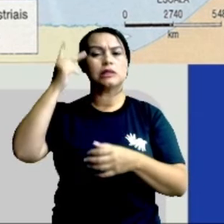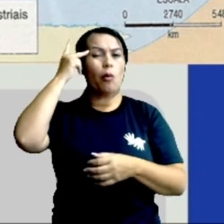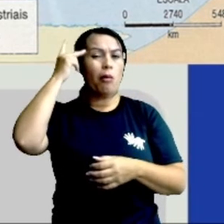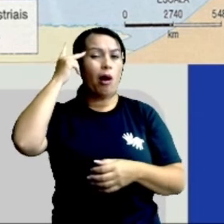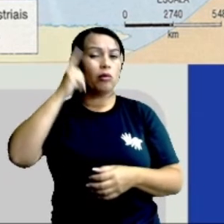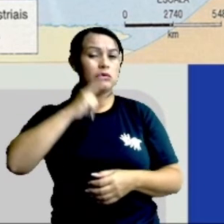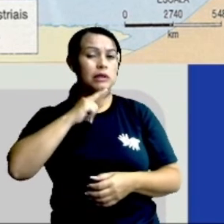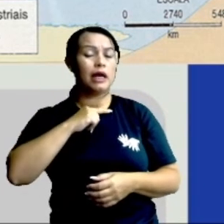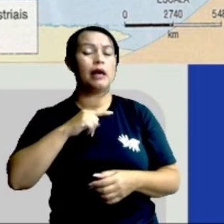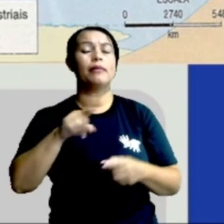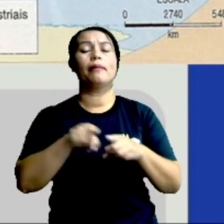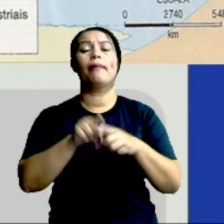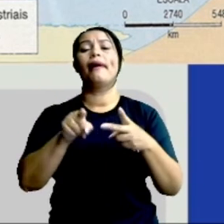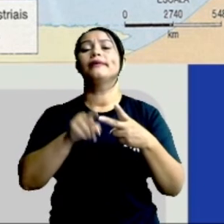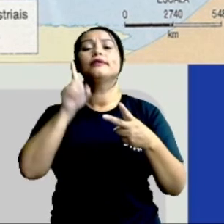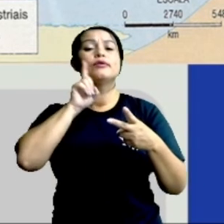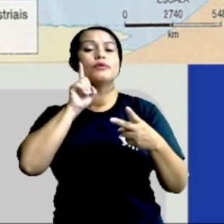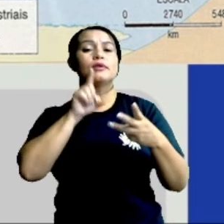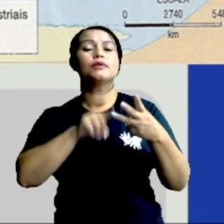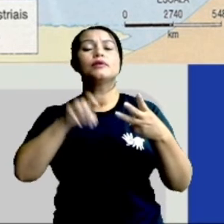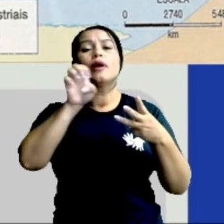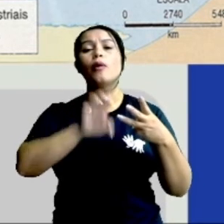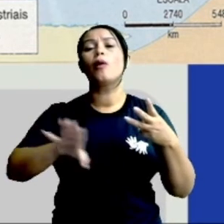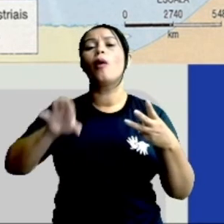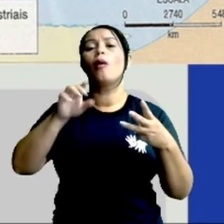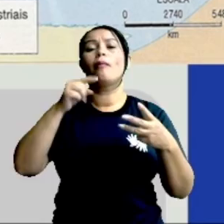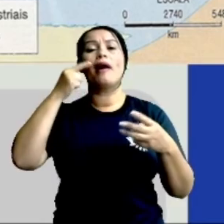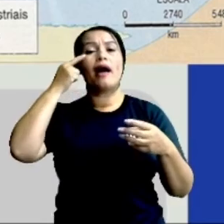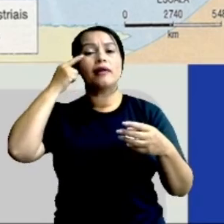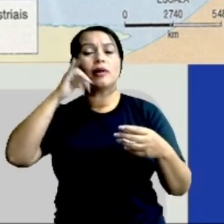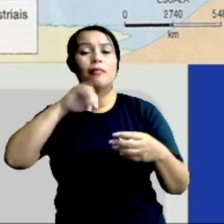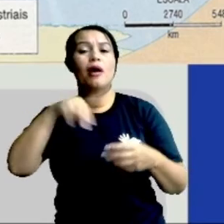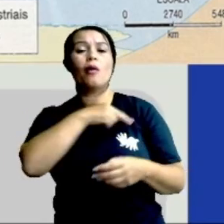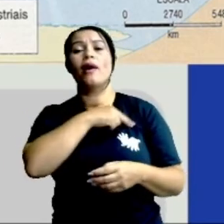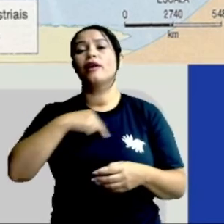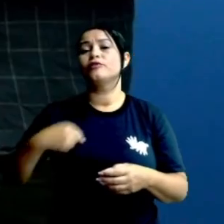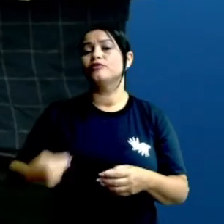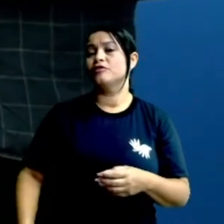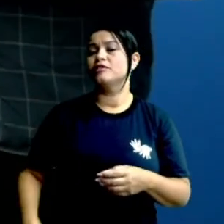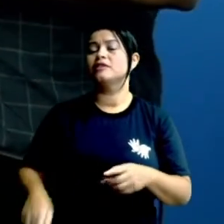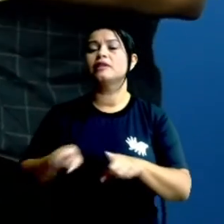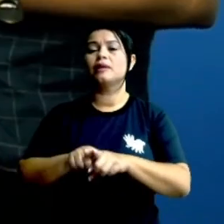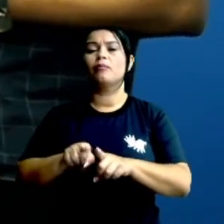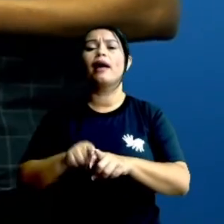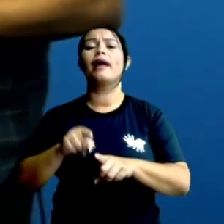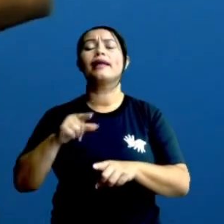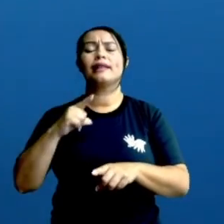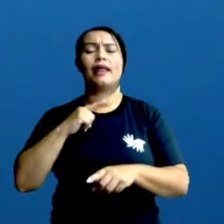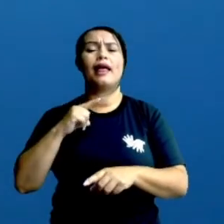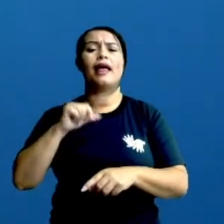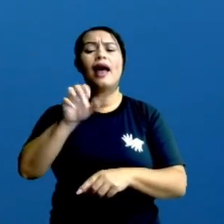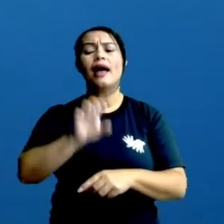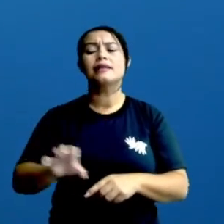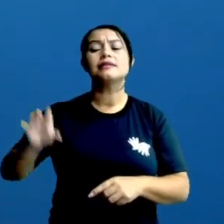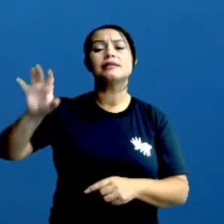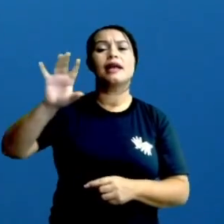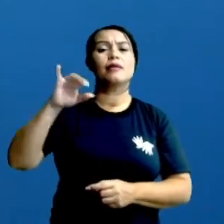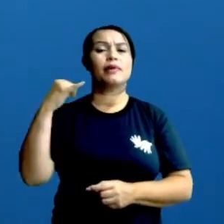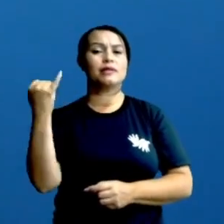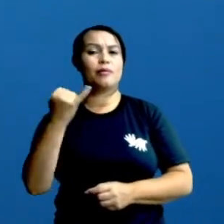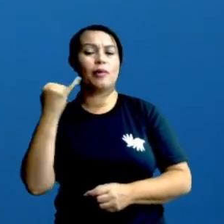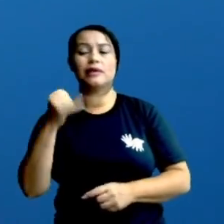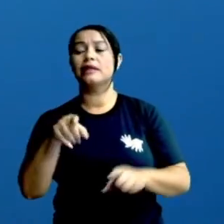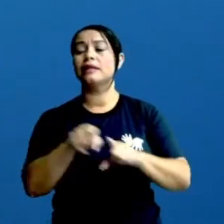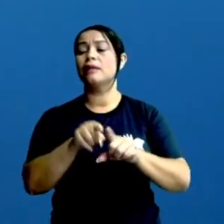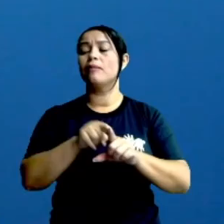destaque, mas aí tem os Estados Unidos, na Europa, a China, o Japão, tá? Que são aí as áreas mais importantes. E nesse gráfico